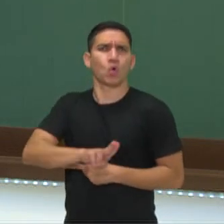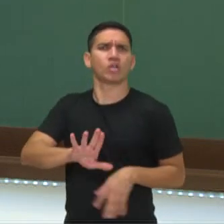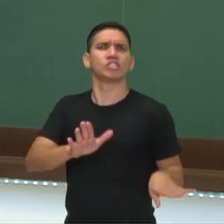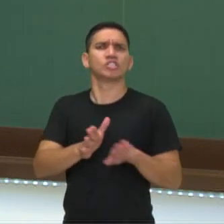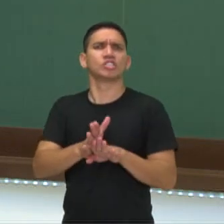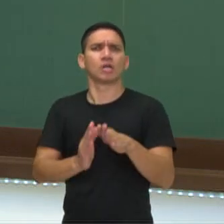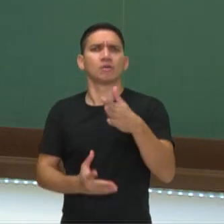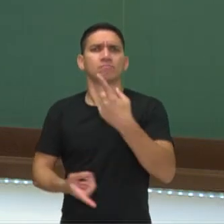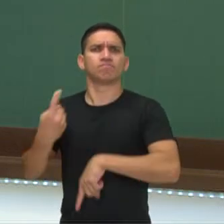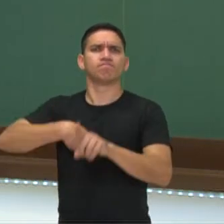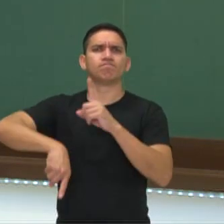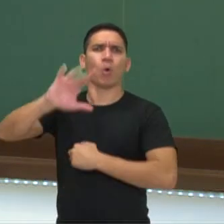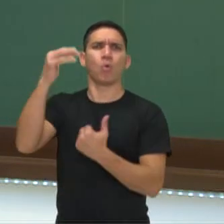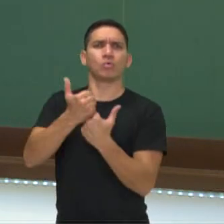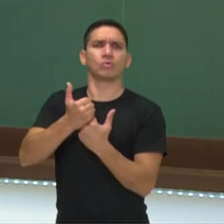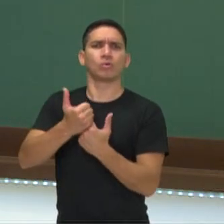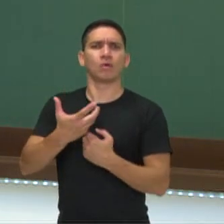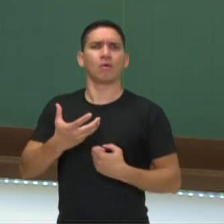chegar ao poder?